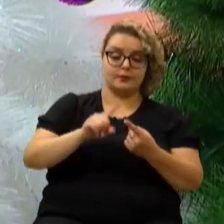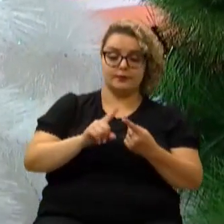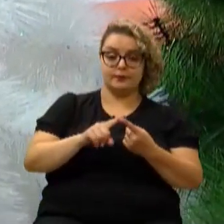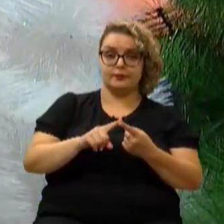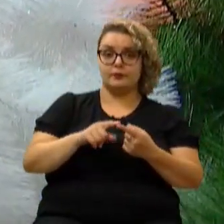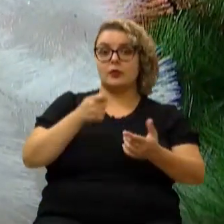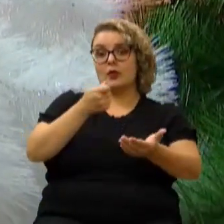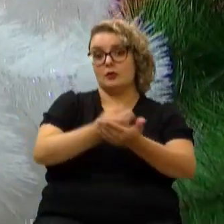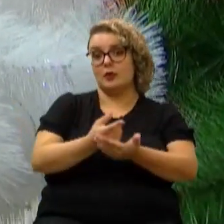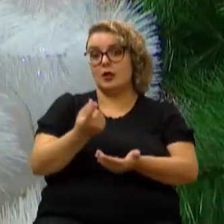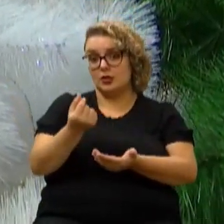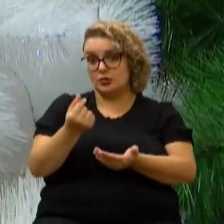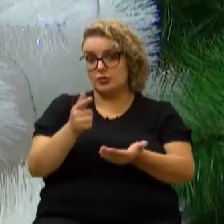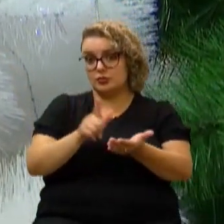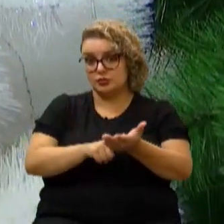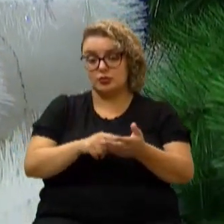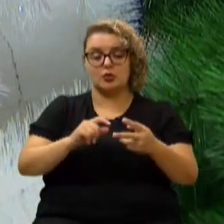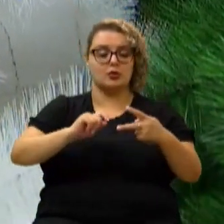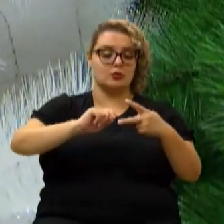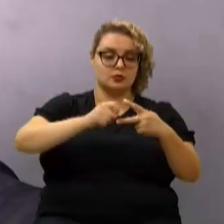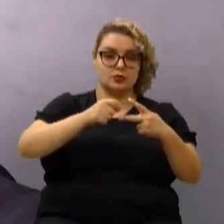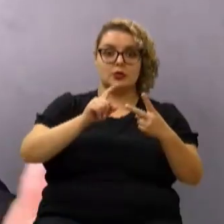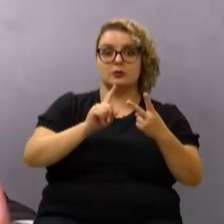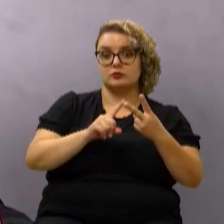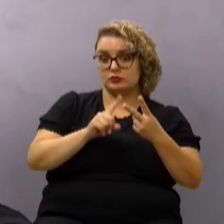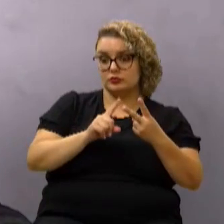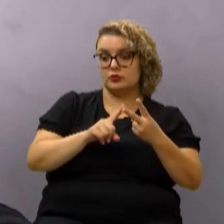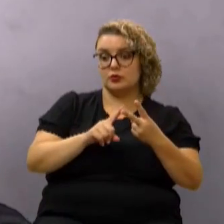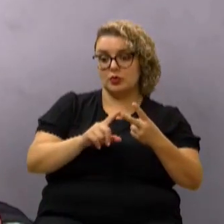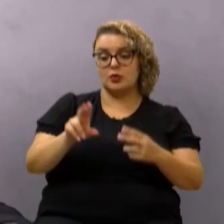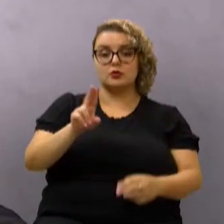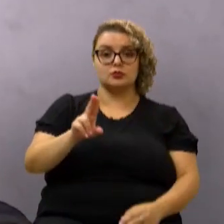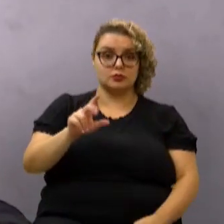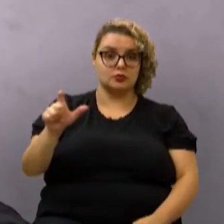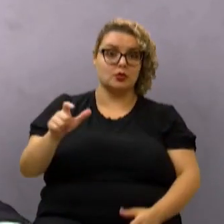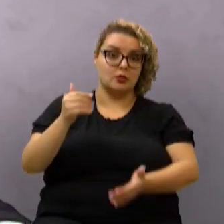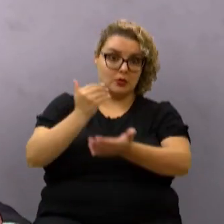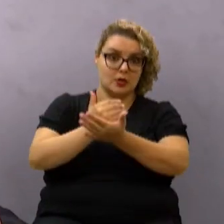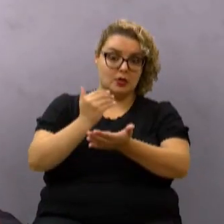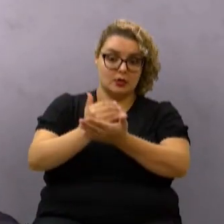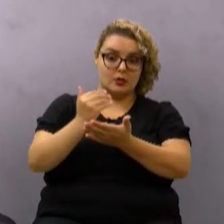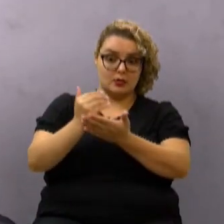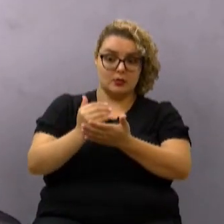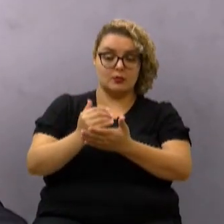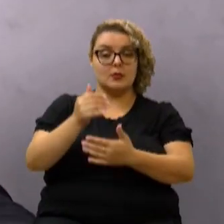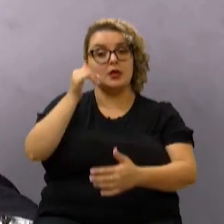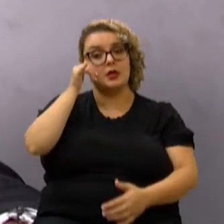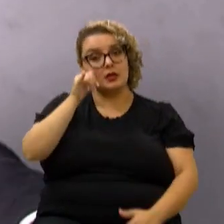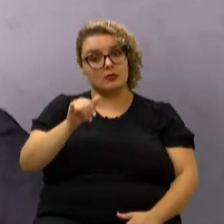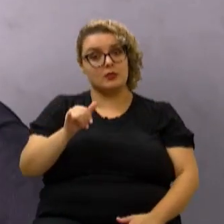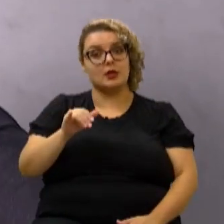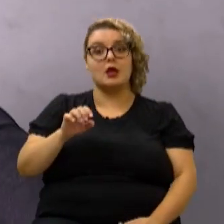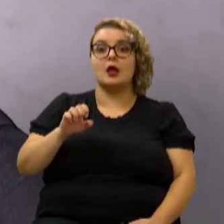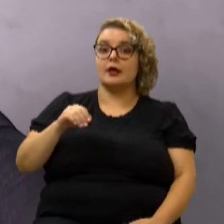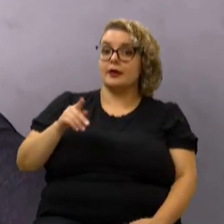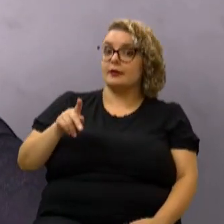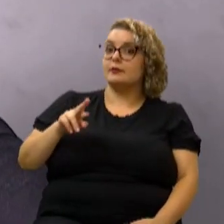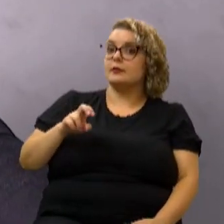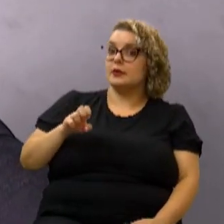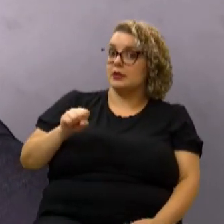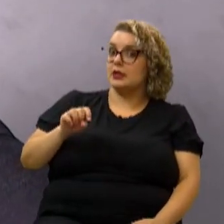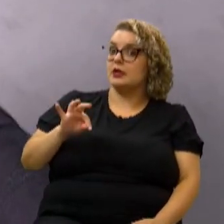as primeiras e segundas opções são pagar no dinheiro, pagar no Pix, e o segundo ponto, utilize o seu cartão de crédito. Mas evite